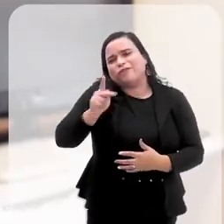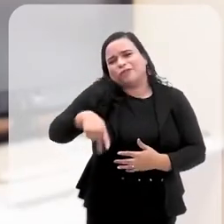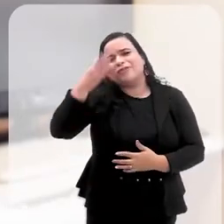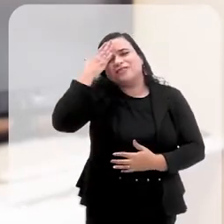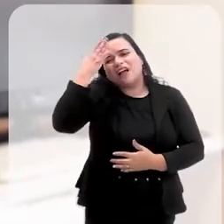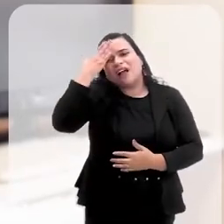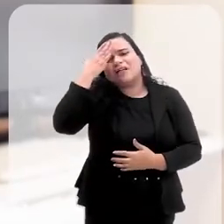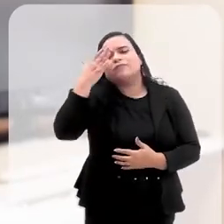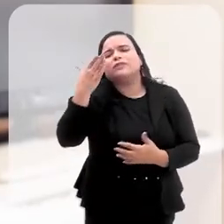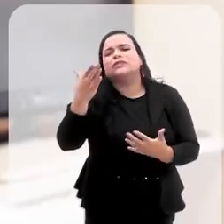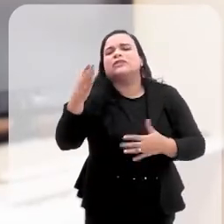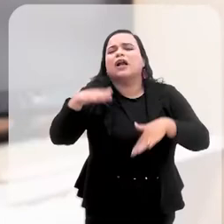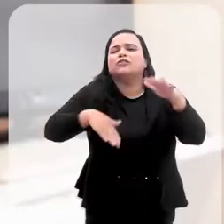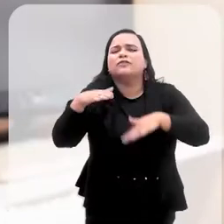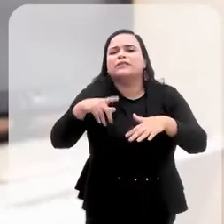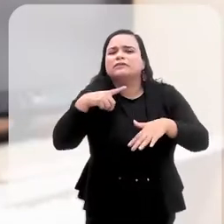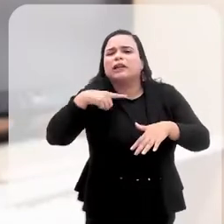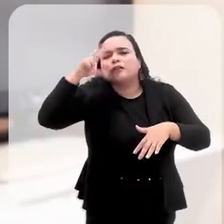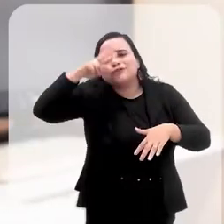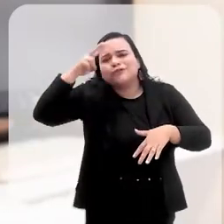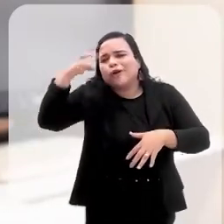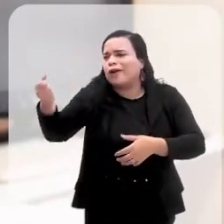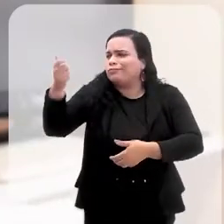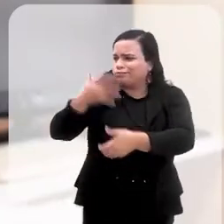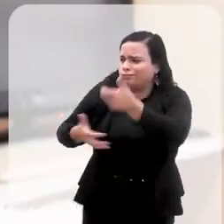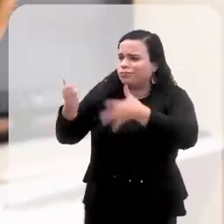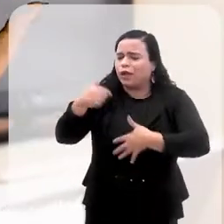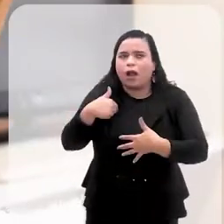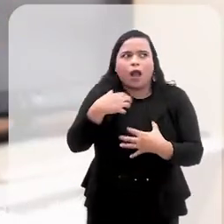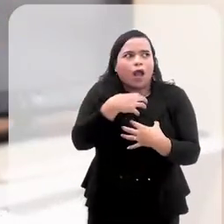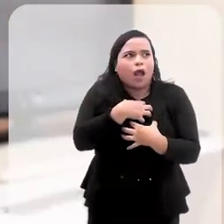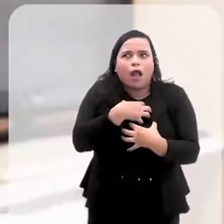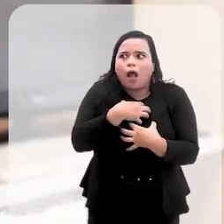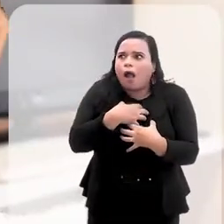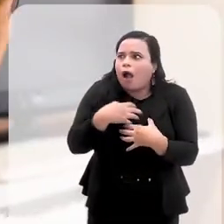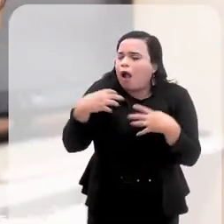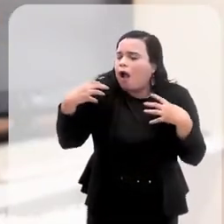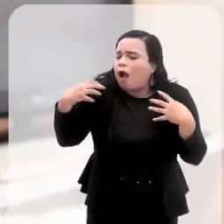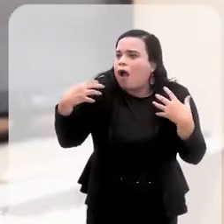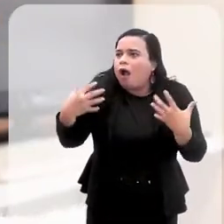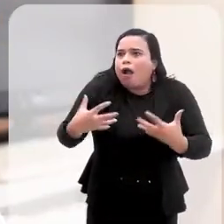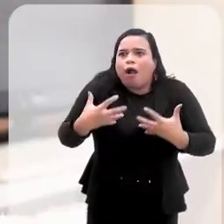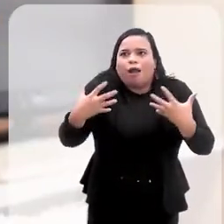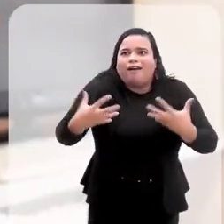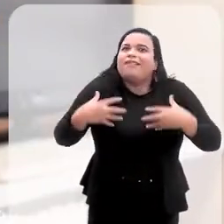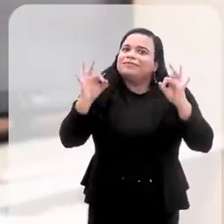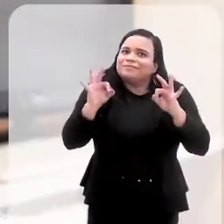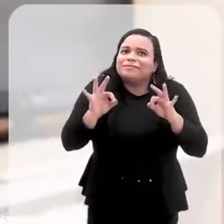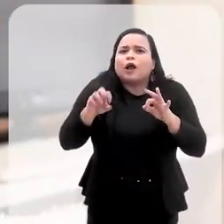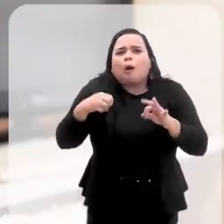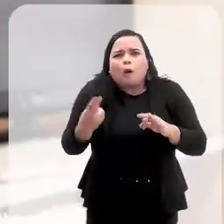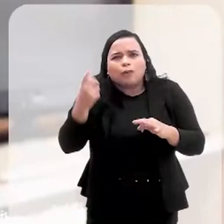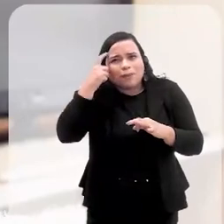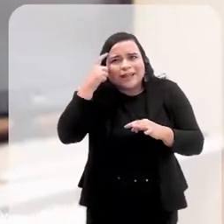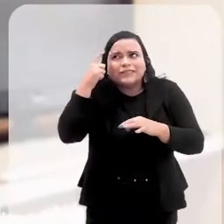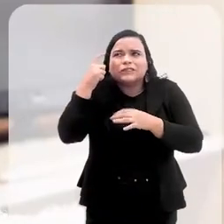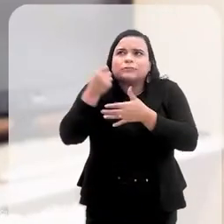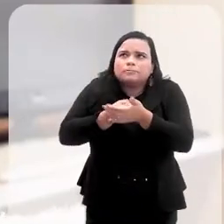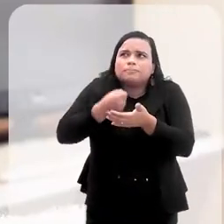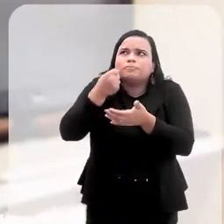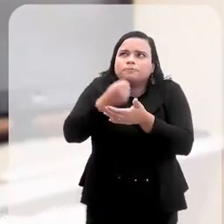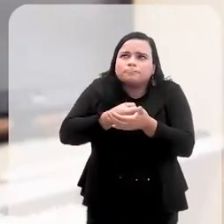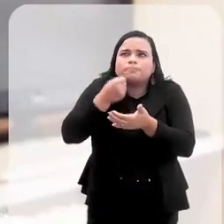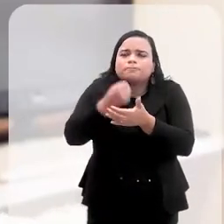identifica, ou que a gente fica martelando na cabeça, quantas histórias eu fiquei remoendo na minha cabeça porque eu não conseguia entender o que os meus alunos